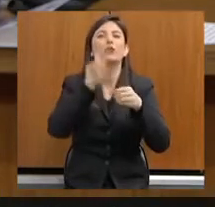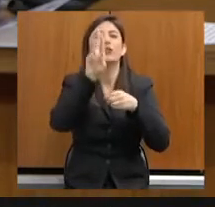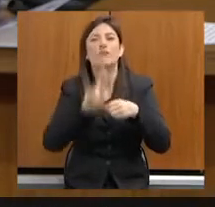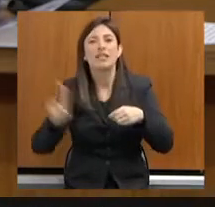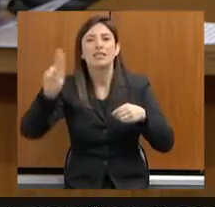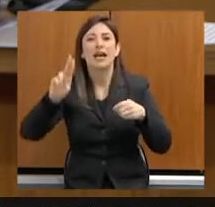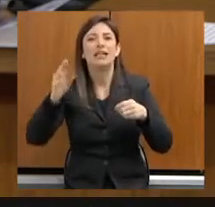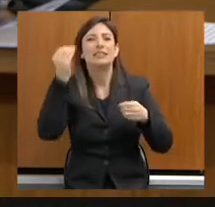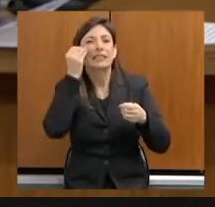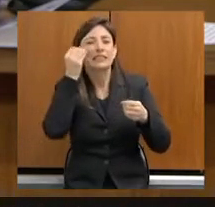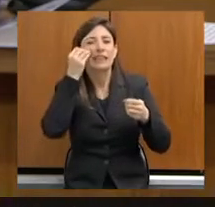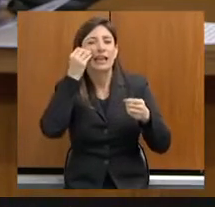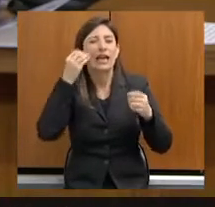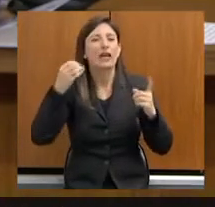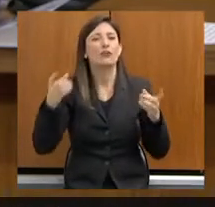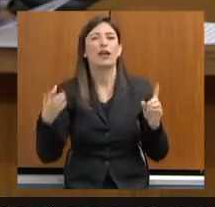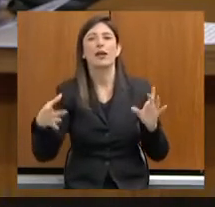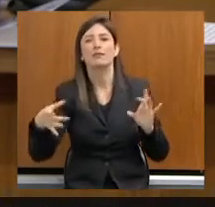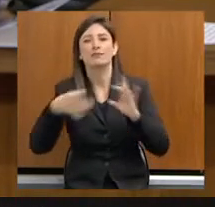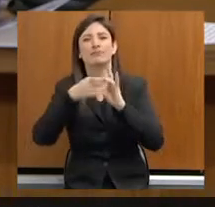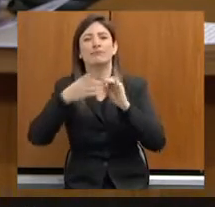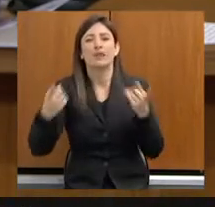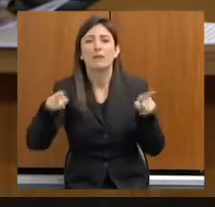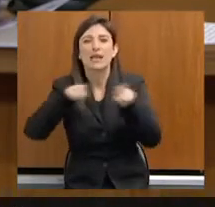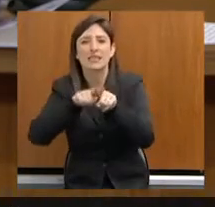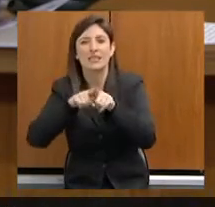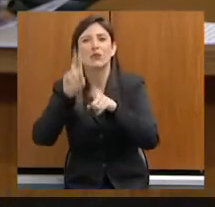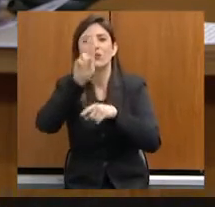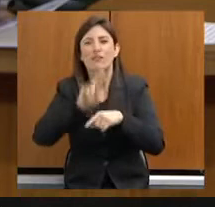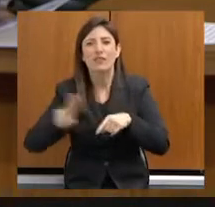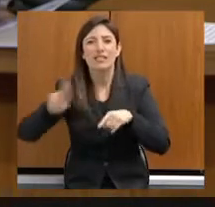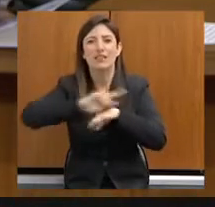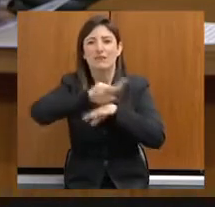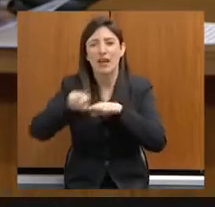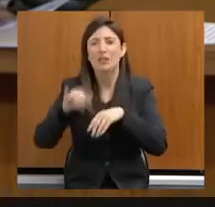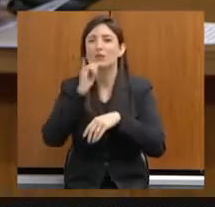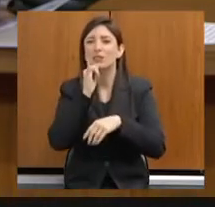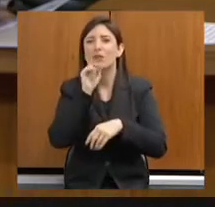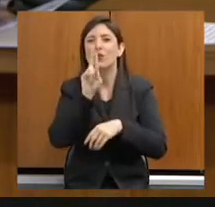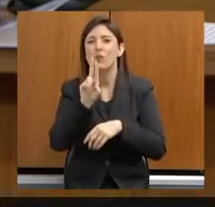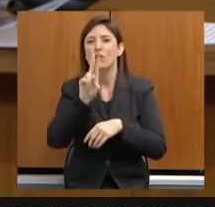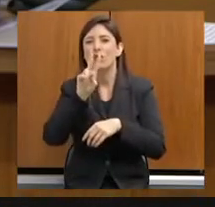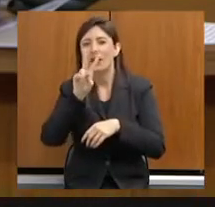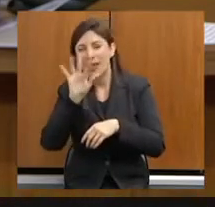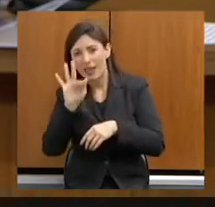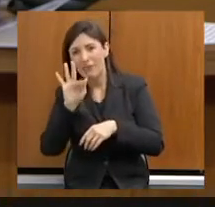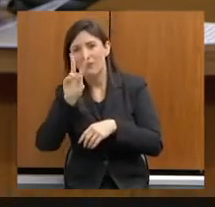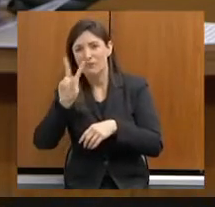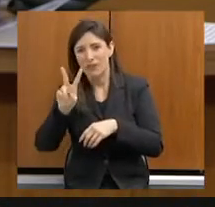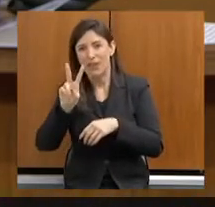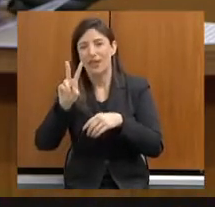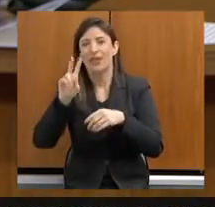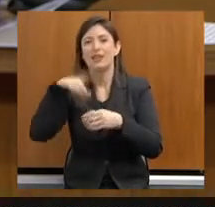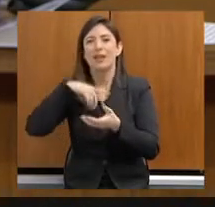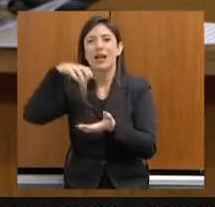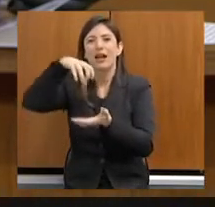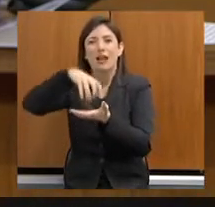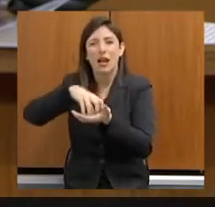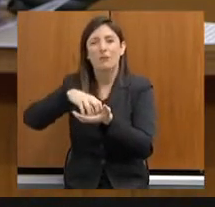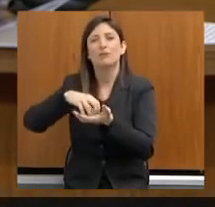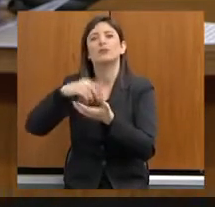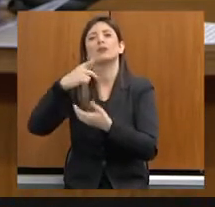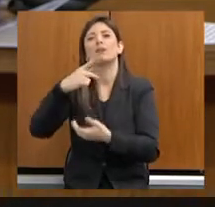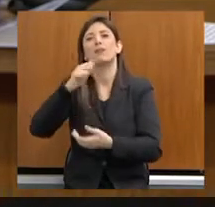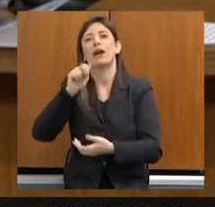em parceria com universidades do Estado então foi criado o núcleo na UFPA Campus Paranaíba para atender a região do alto Paranaíba